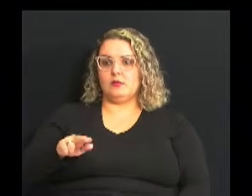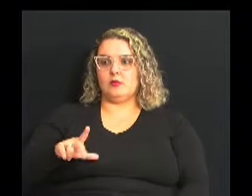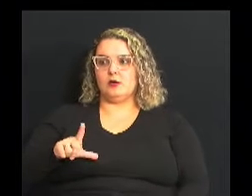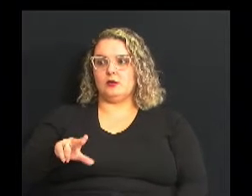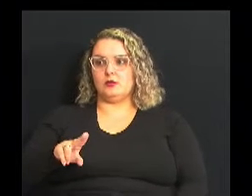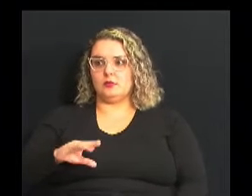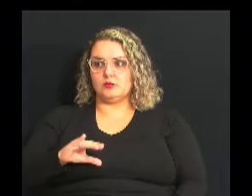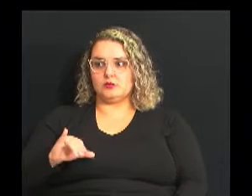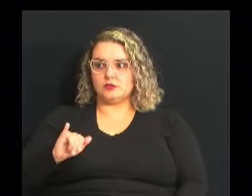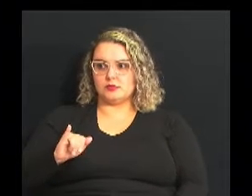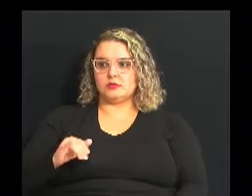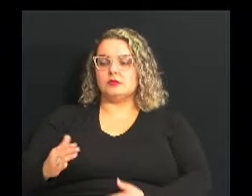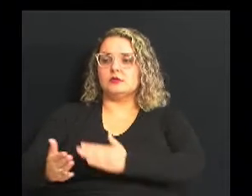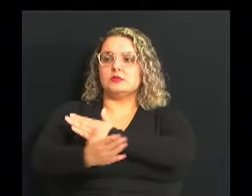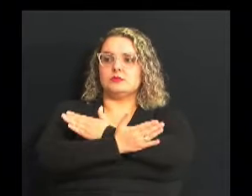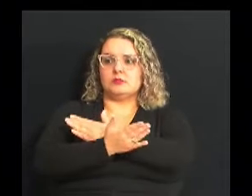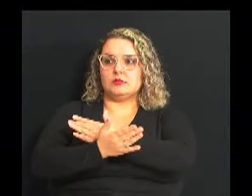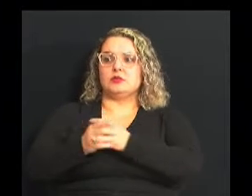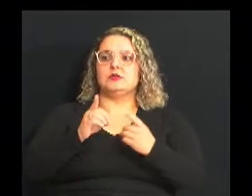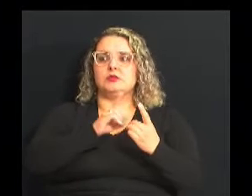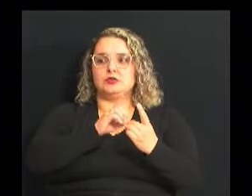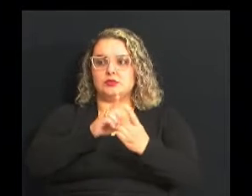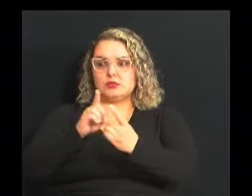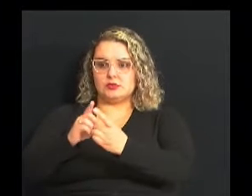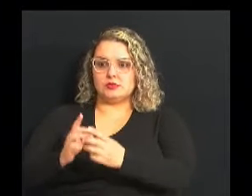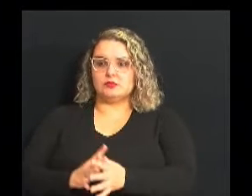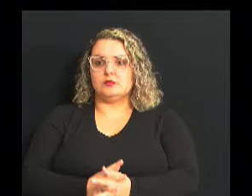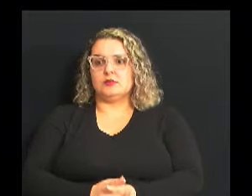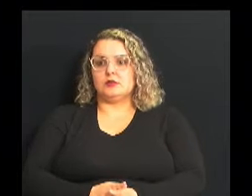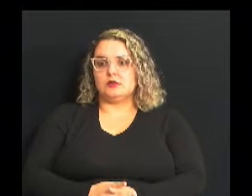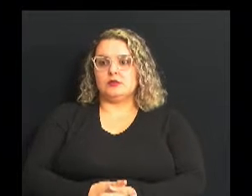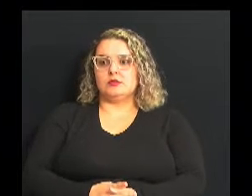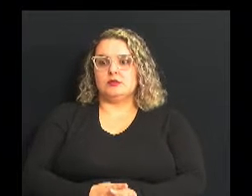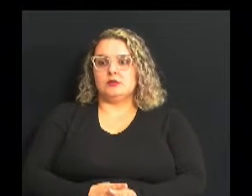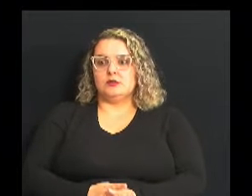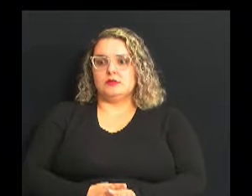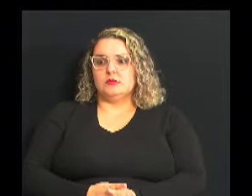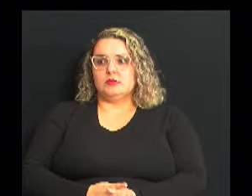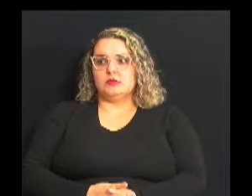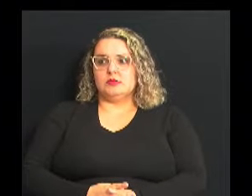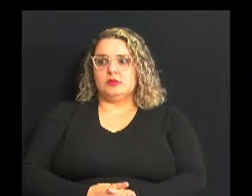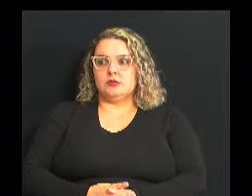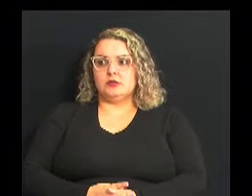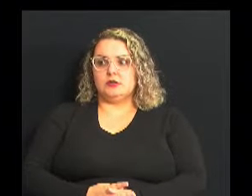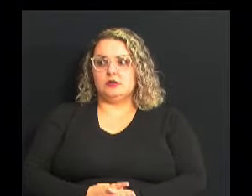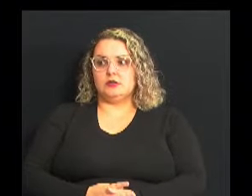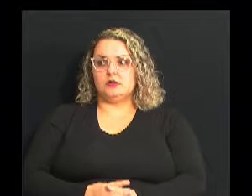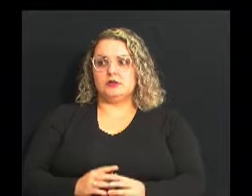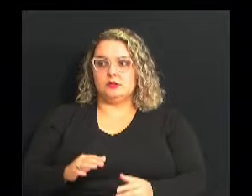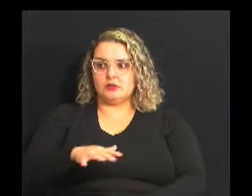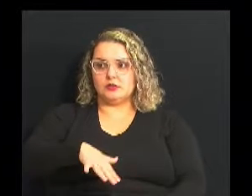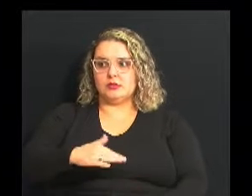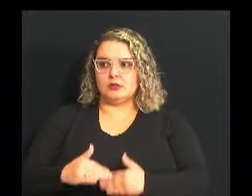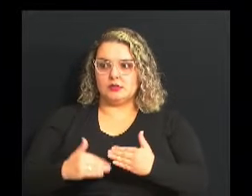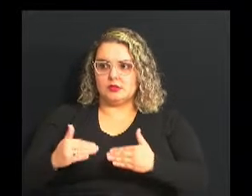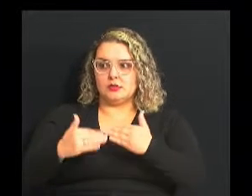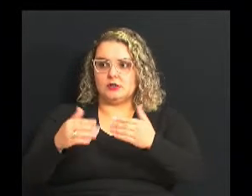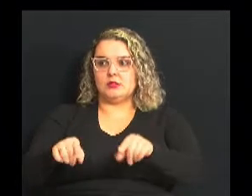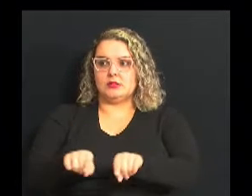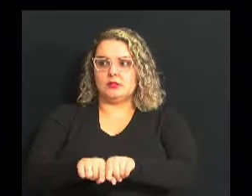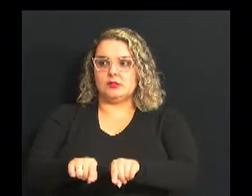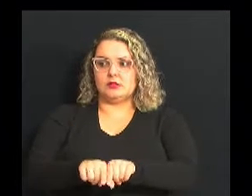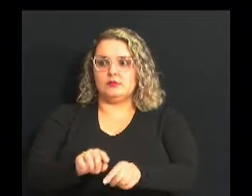me ajuda também nessa parte de atendimento. Também tem uma área de desenvolvimento de temas que também ele atua